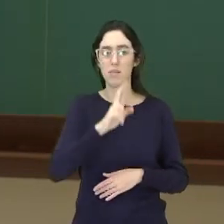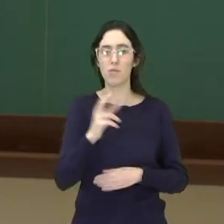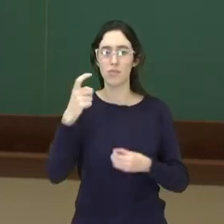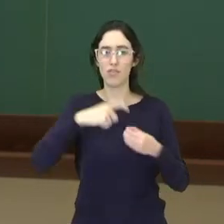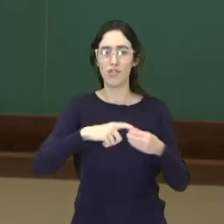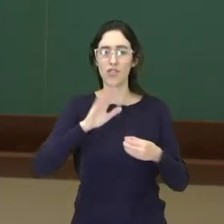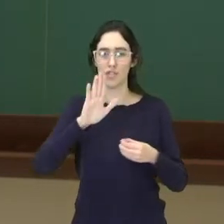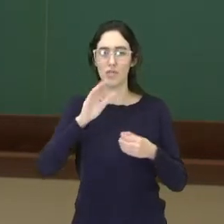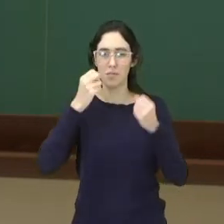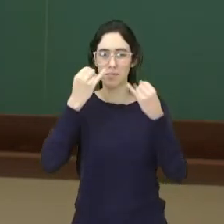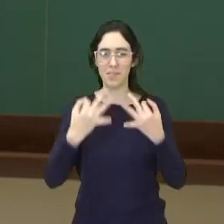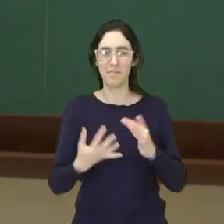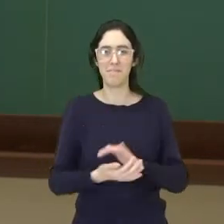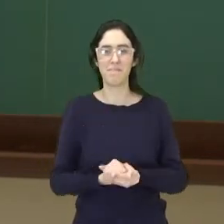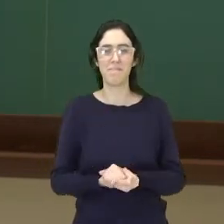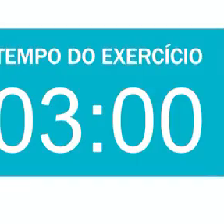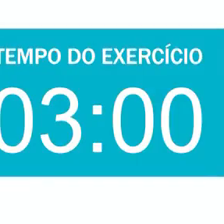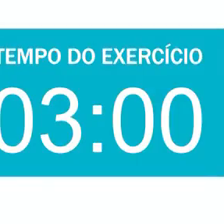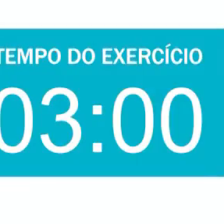gente já volta com a resposta.